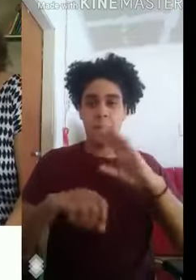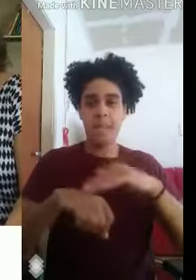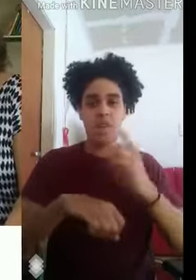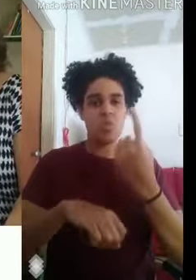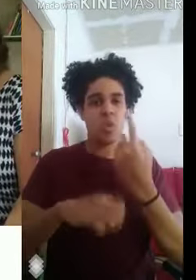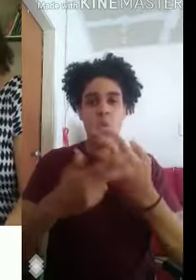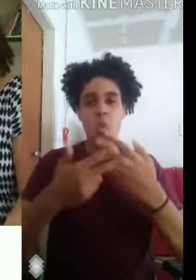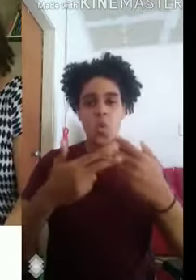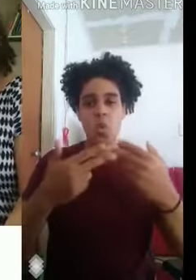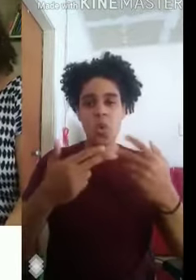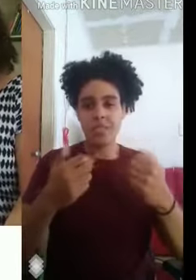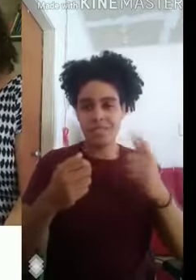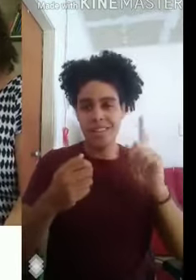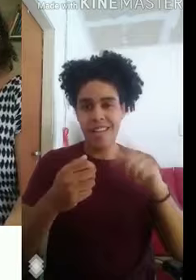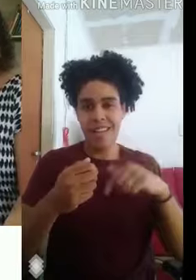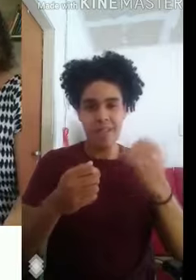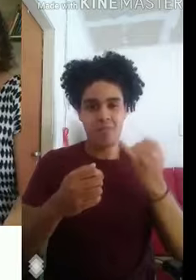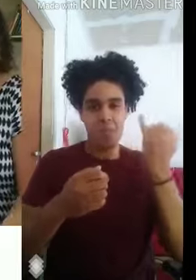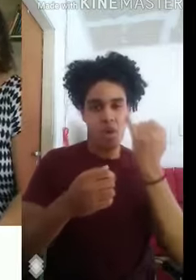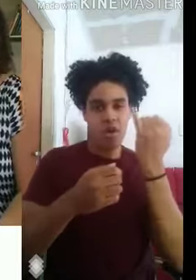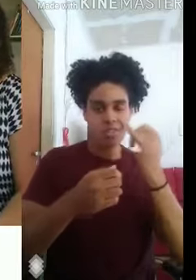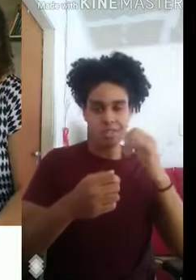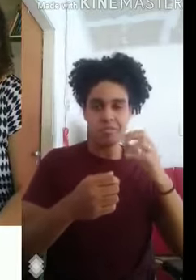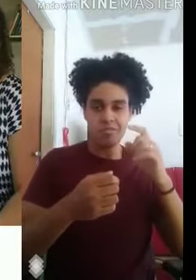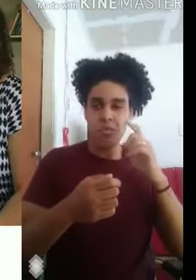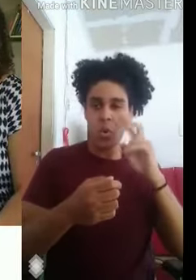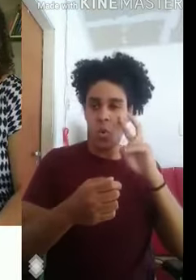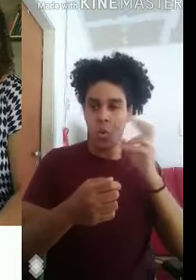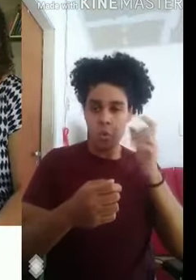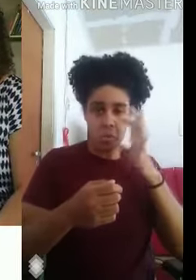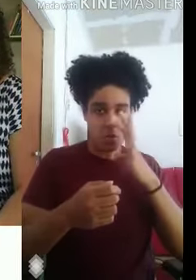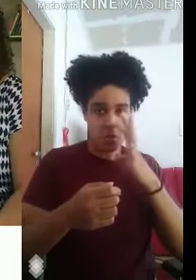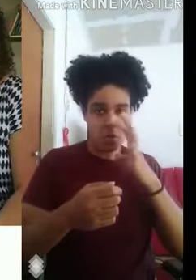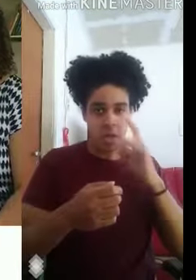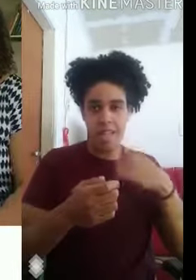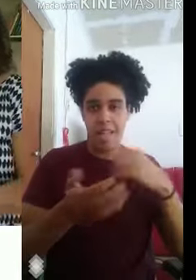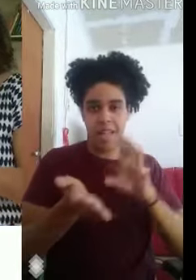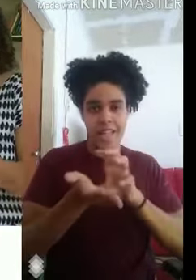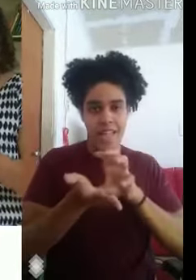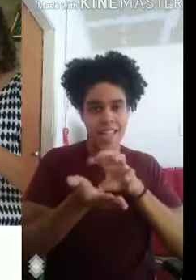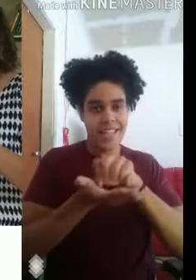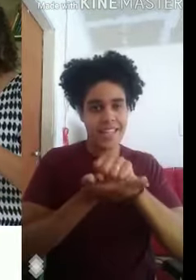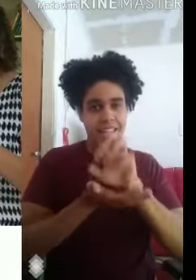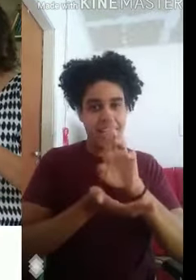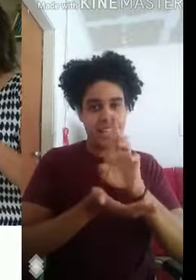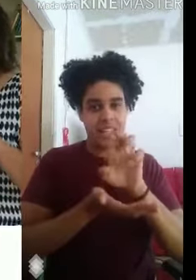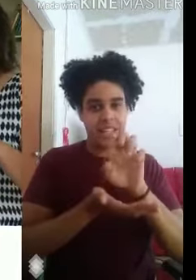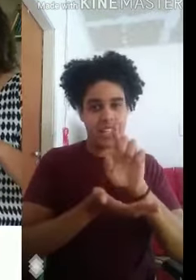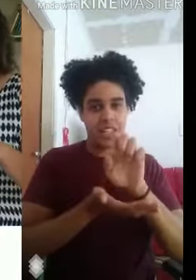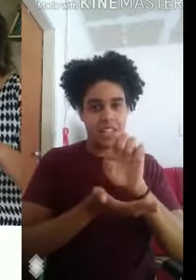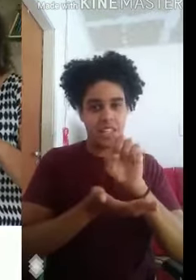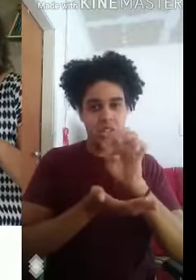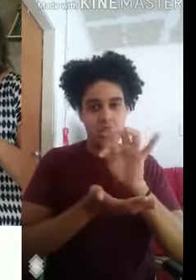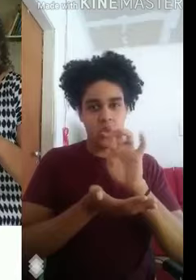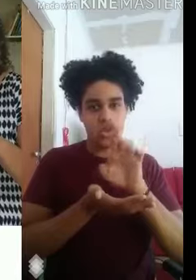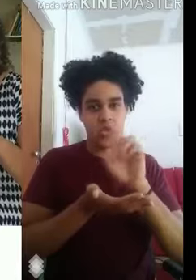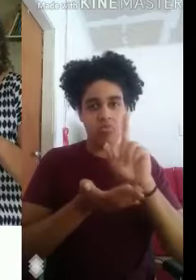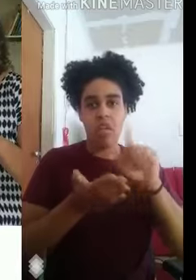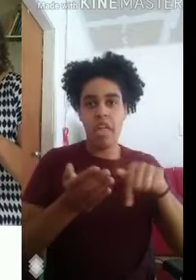coisinha importante de considerar aqui, que é a questão do registro. Como assim? Existe o